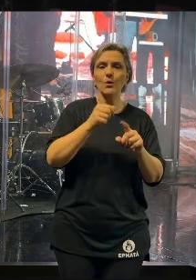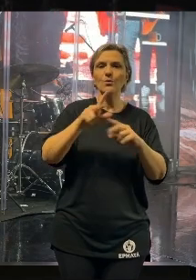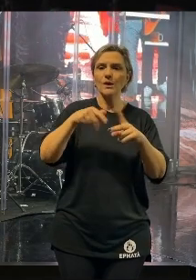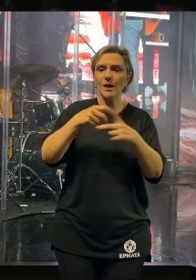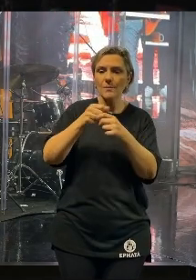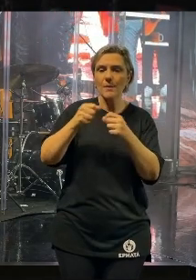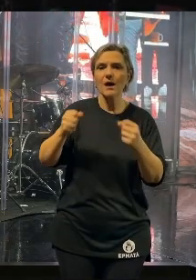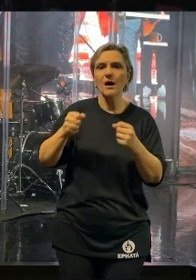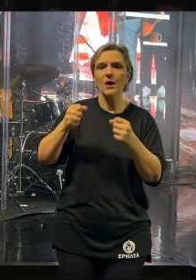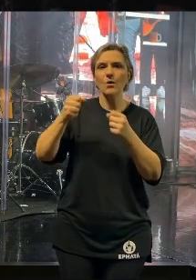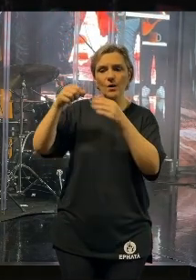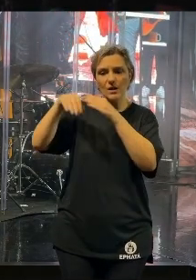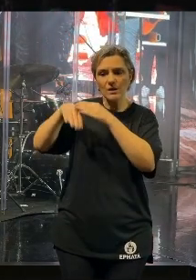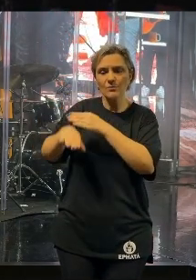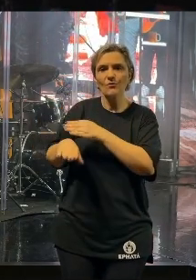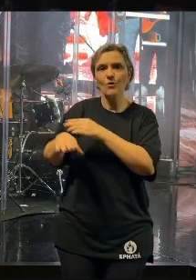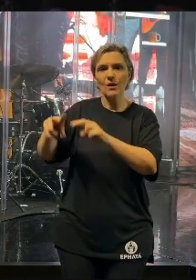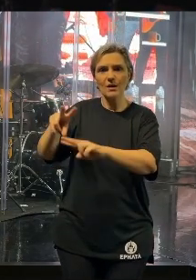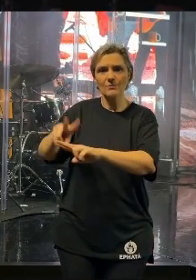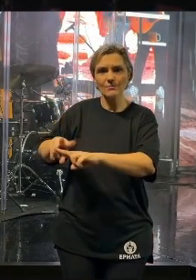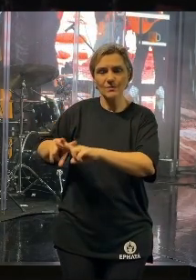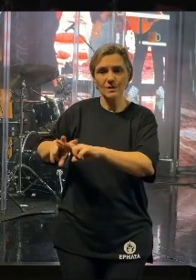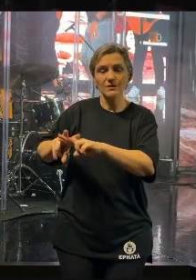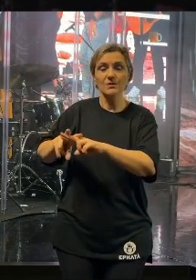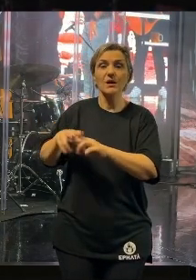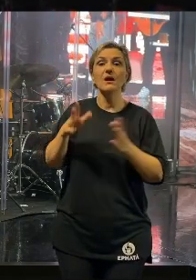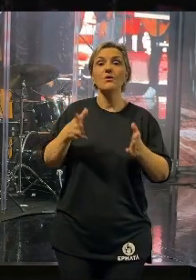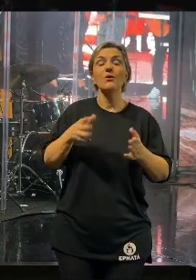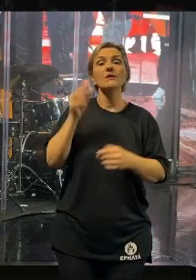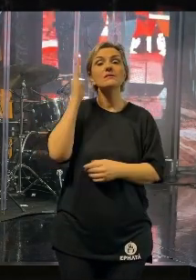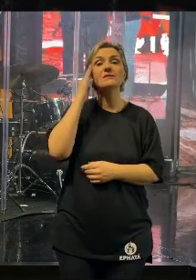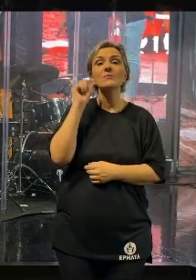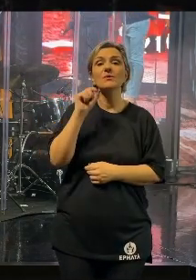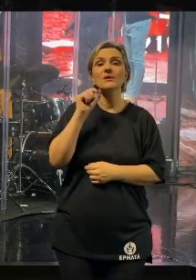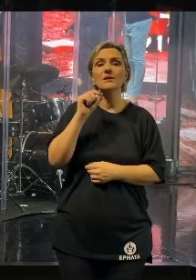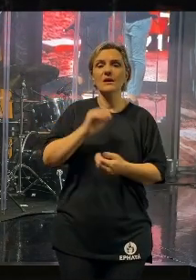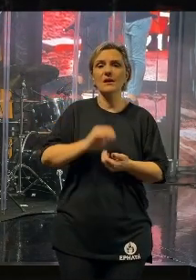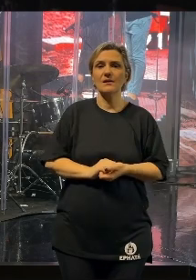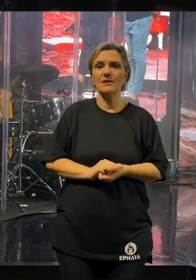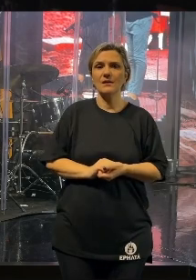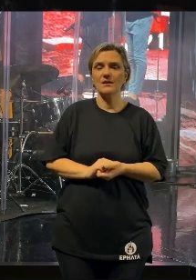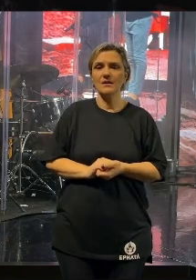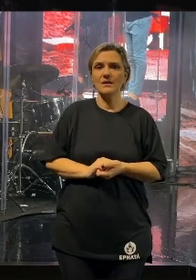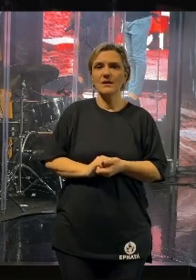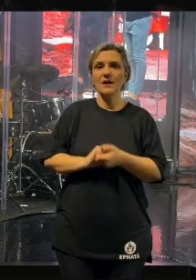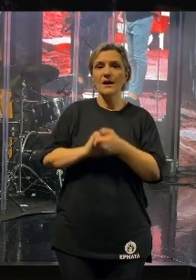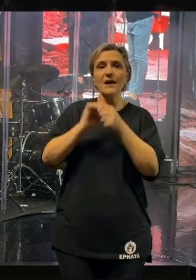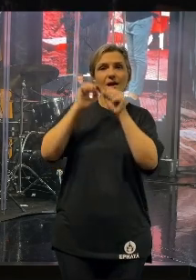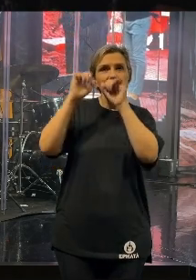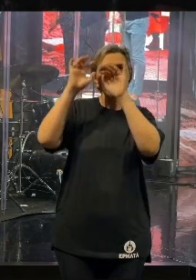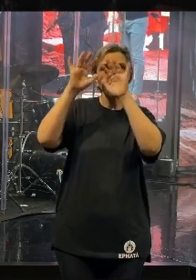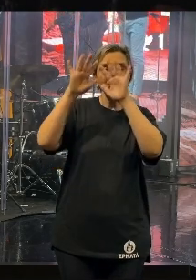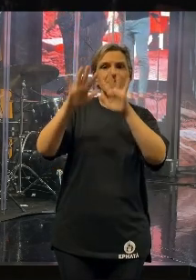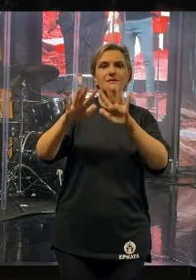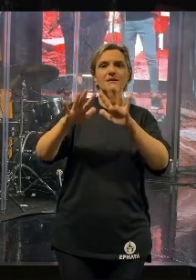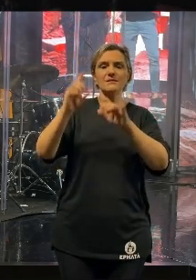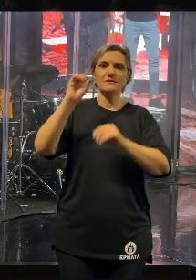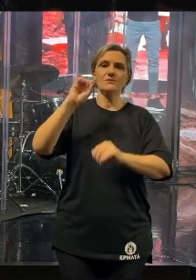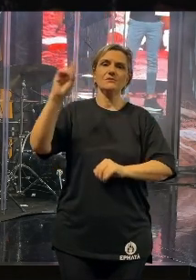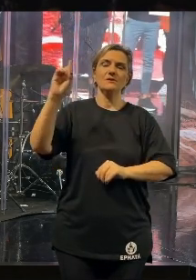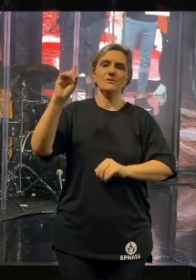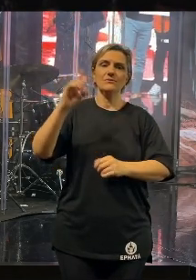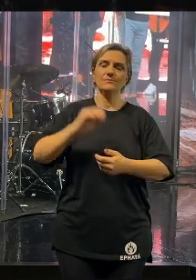o que lançou Paulo no cárcere interior. Agora, sabe o que é que ele era? Alvo da graça de Deus.